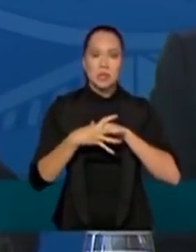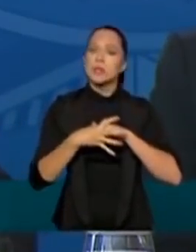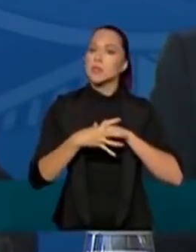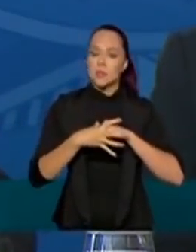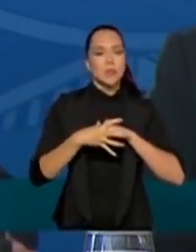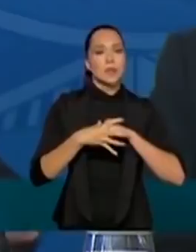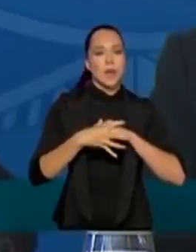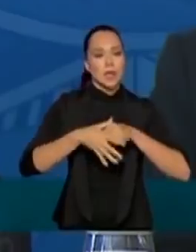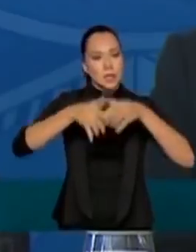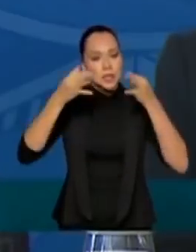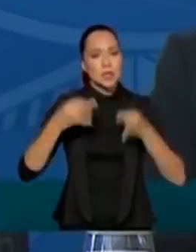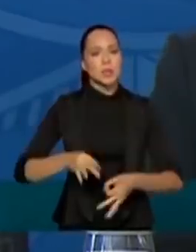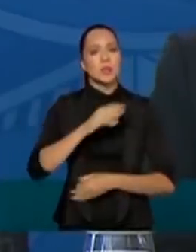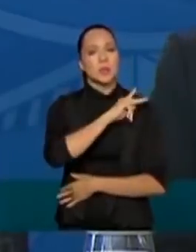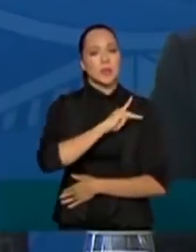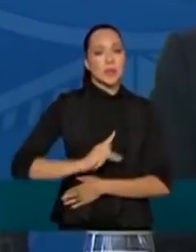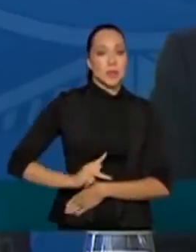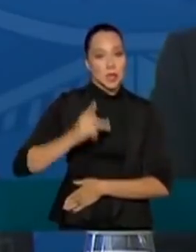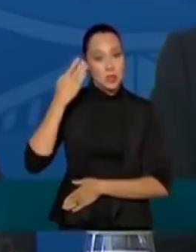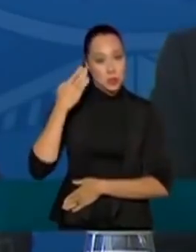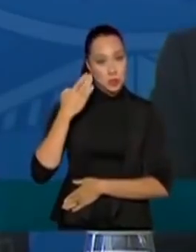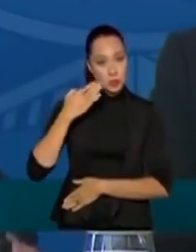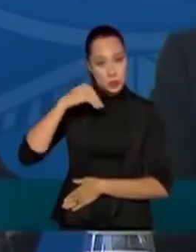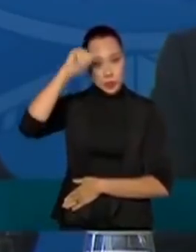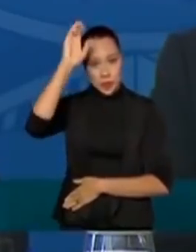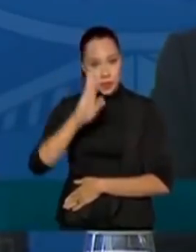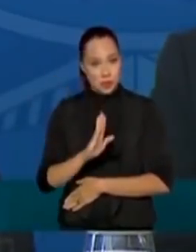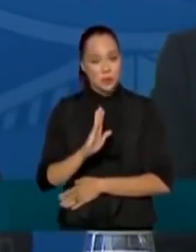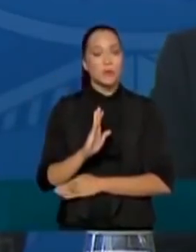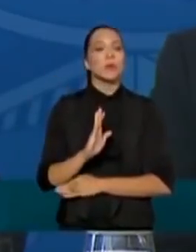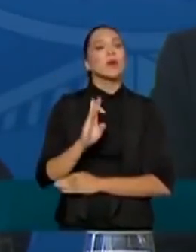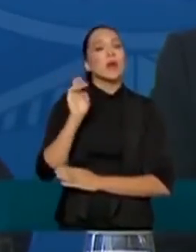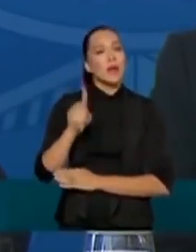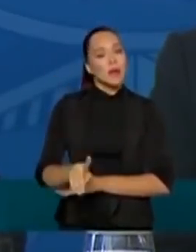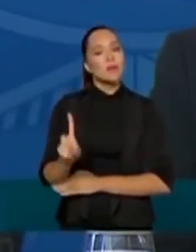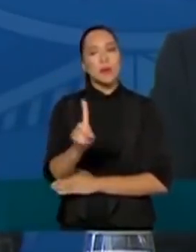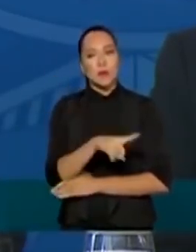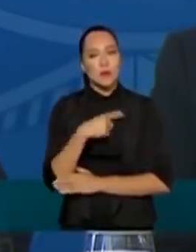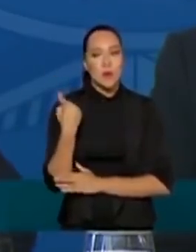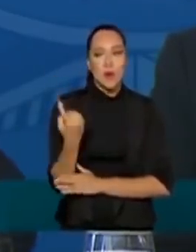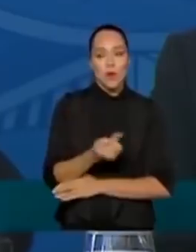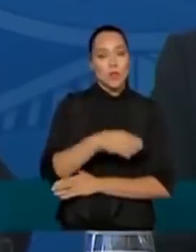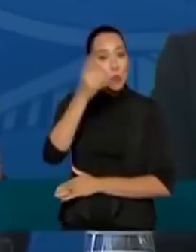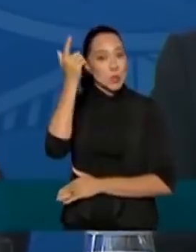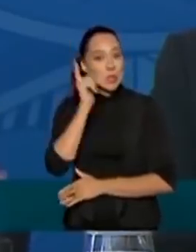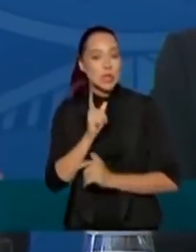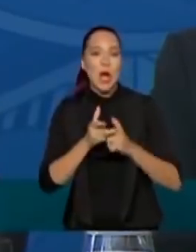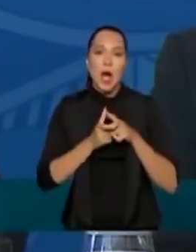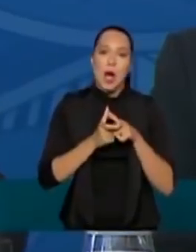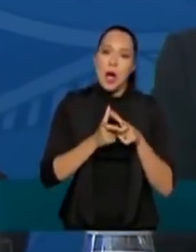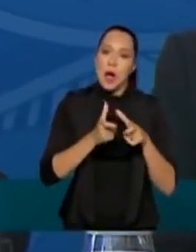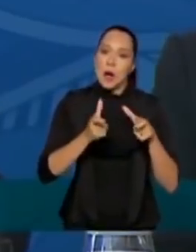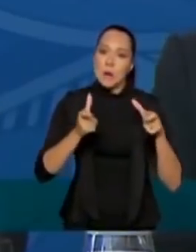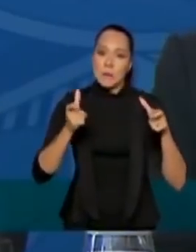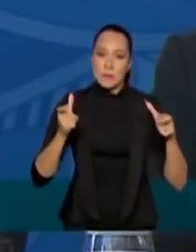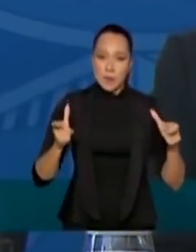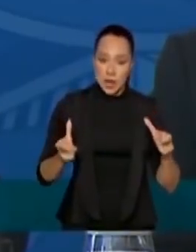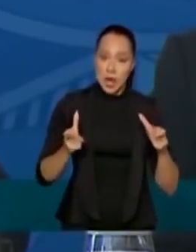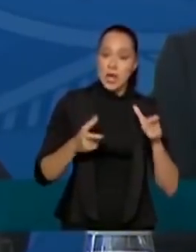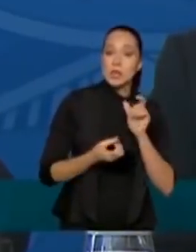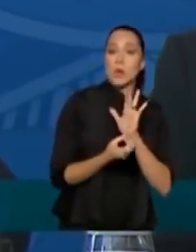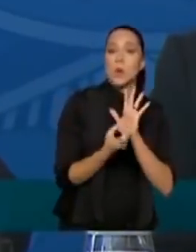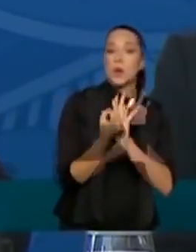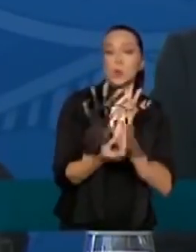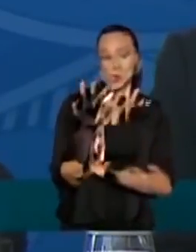determinação expressa do presidente da República é para que nós consigamos ampliar esse